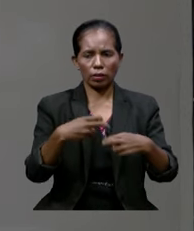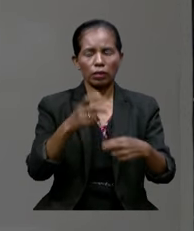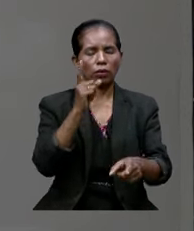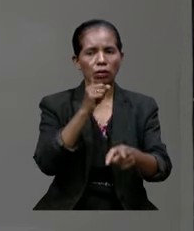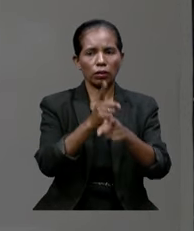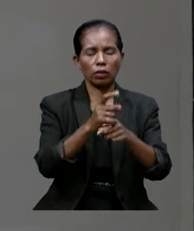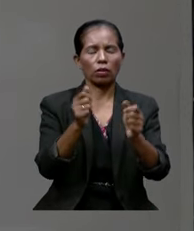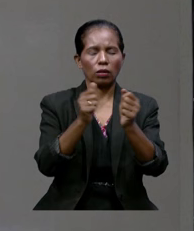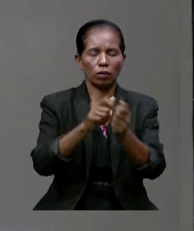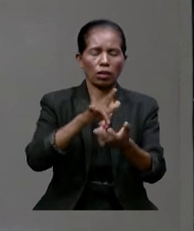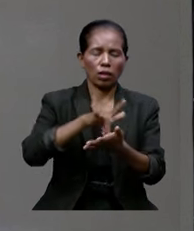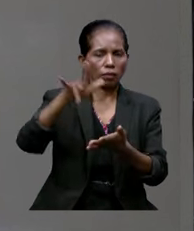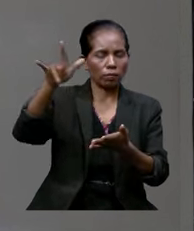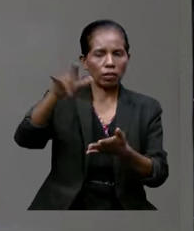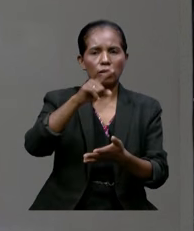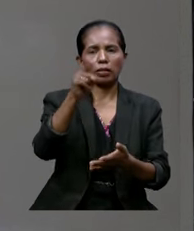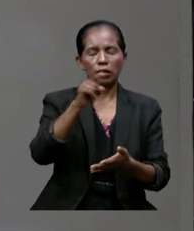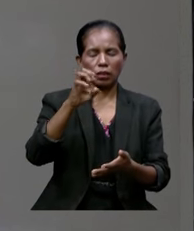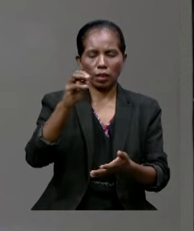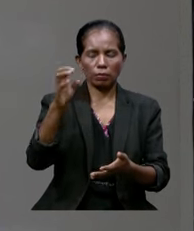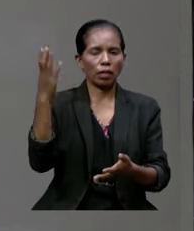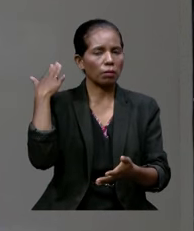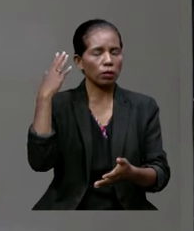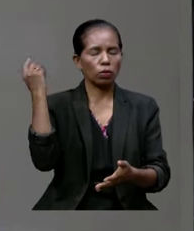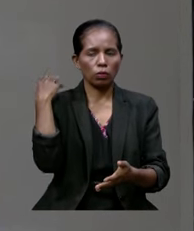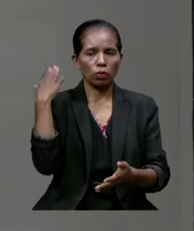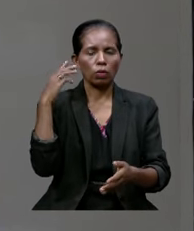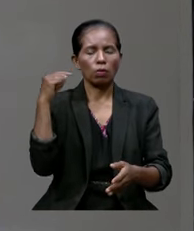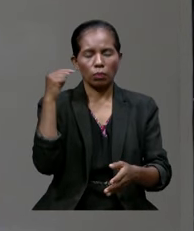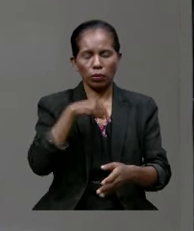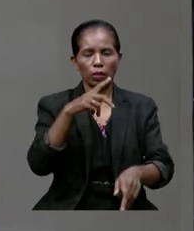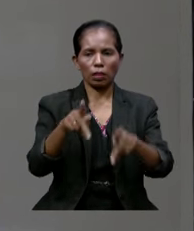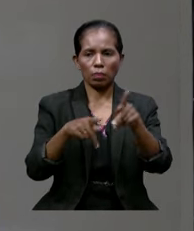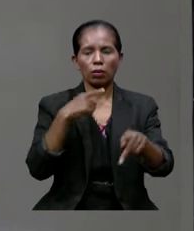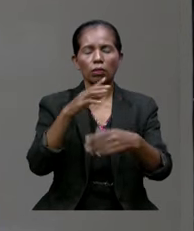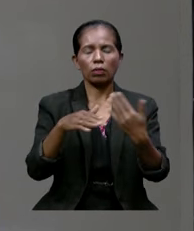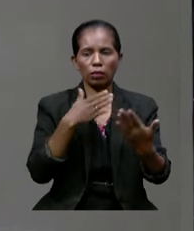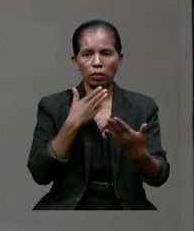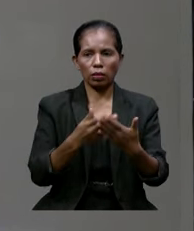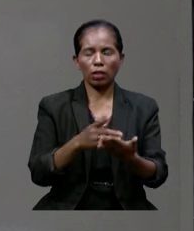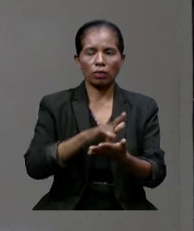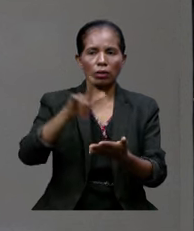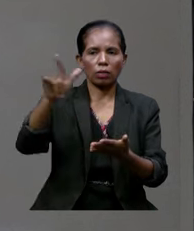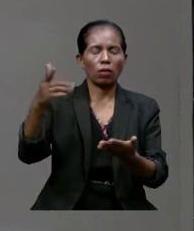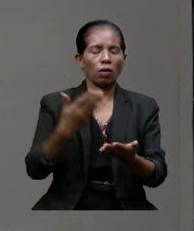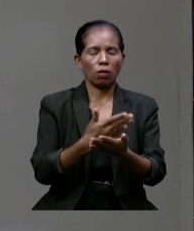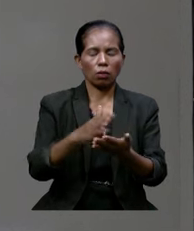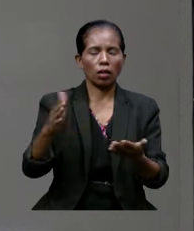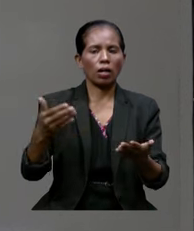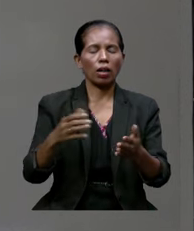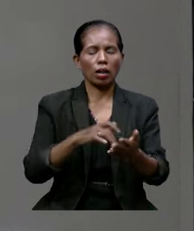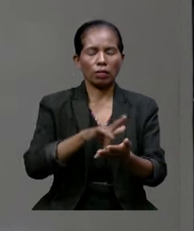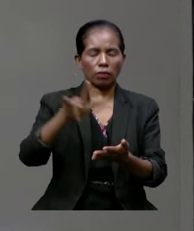relação o avião zem demaga zestor antriusira boso kitania povos dehan catac aviang ne sosa aviang fom may bea